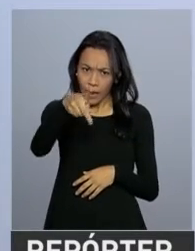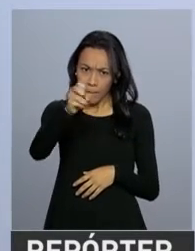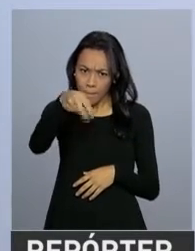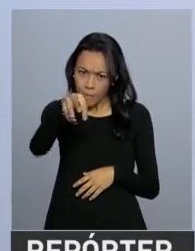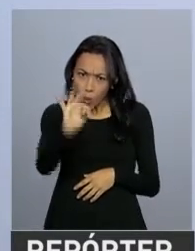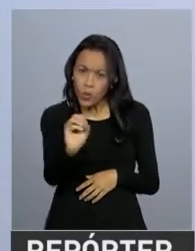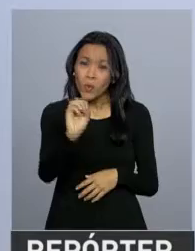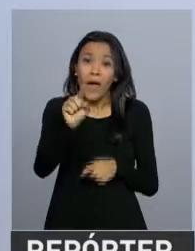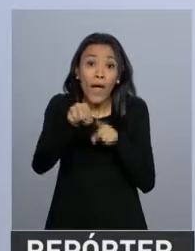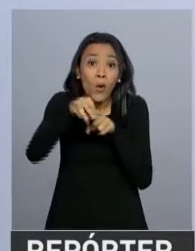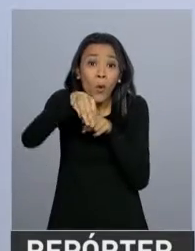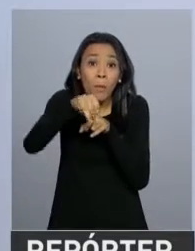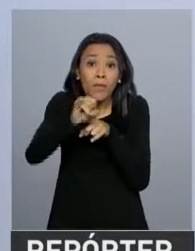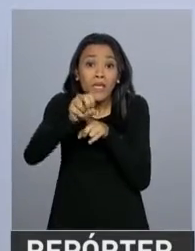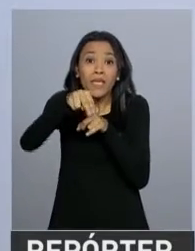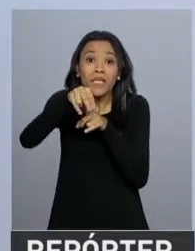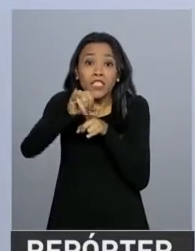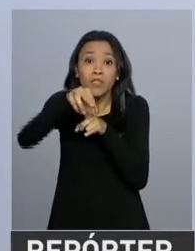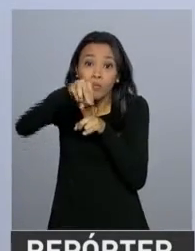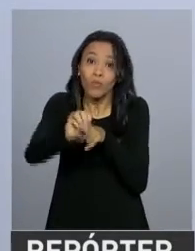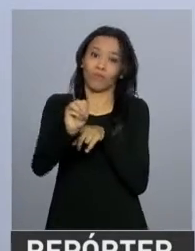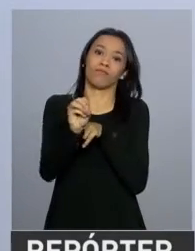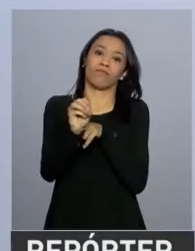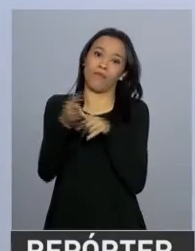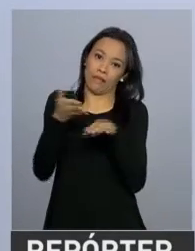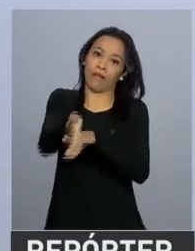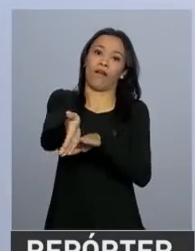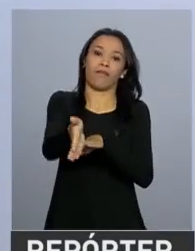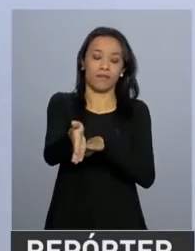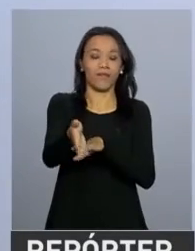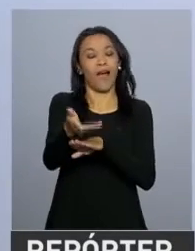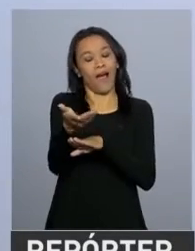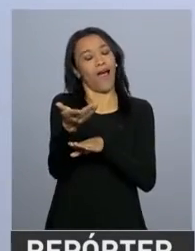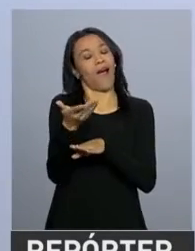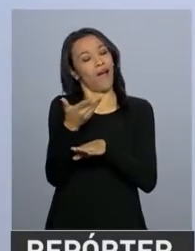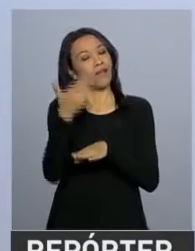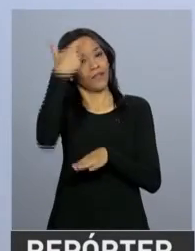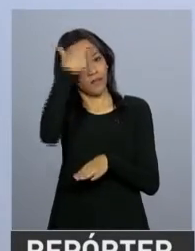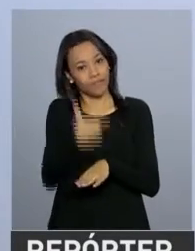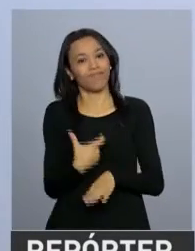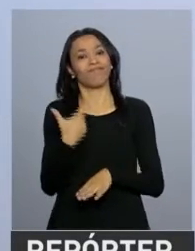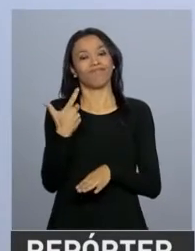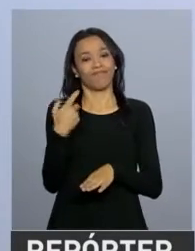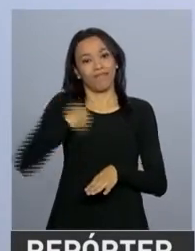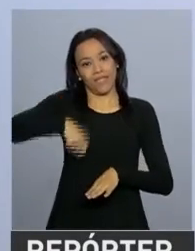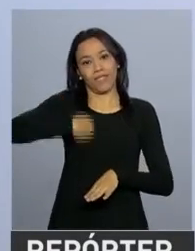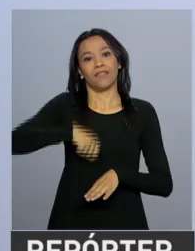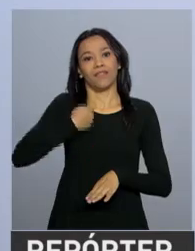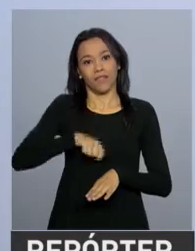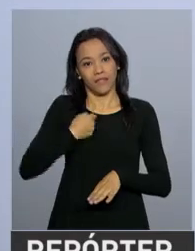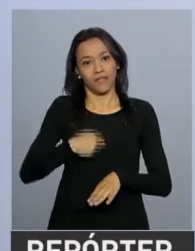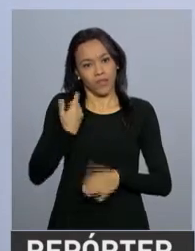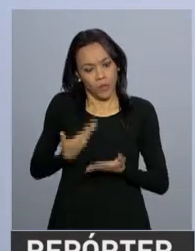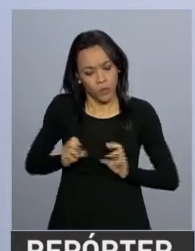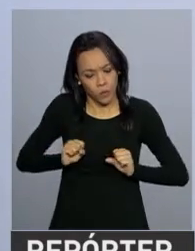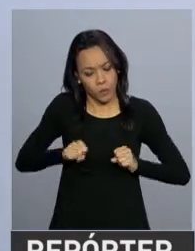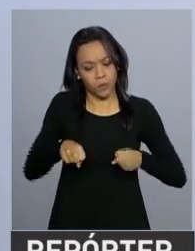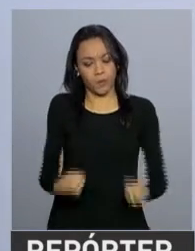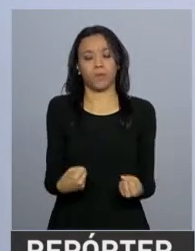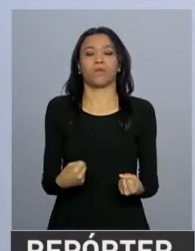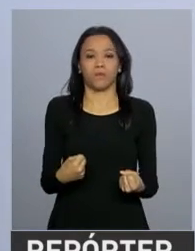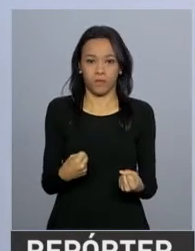para poder participar do programa aí você já pressupõe que o aluno ele precisa também garantir um mérito é o